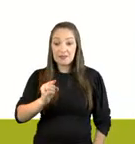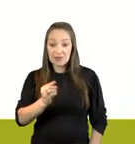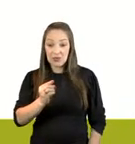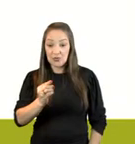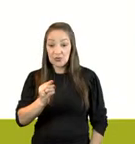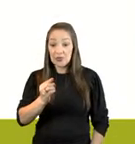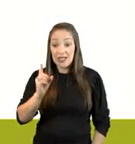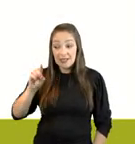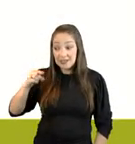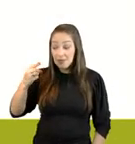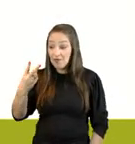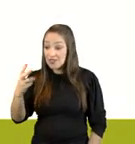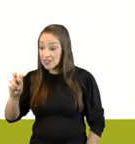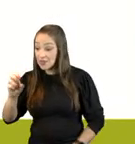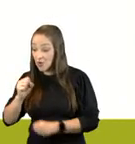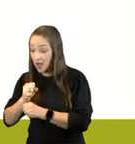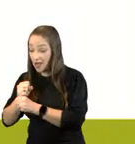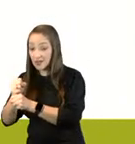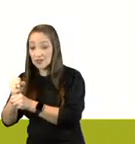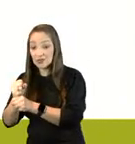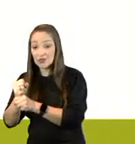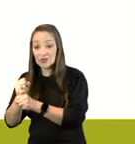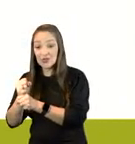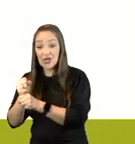25 ele ganhou